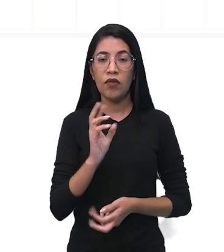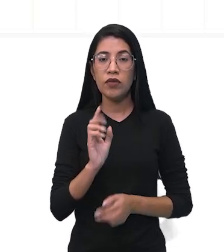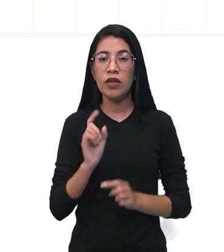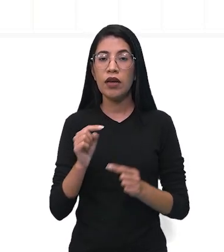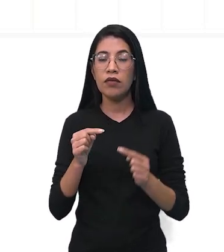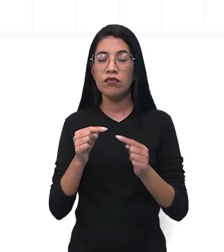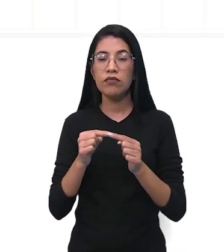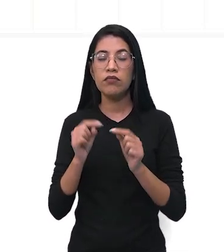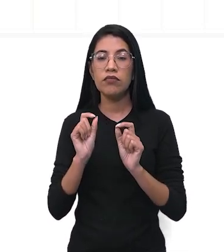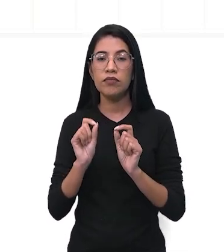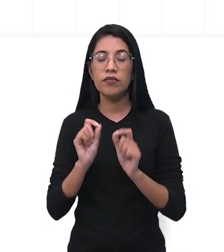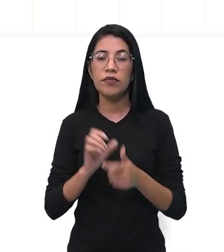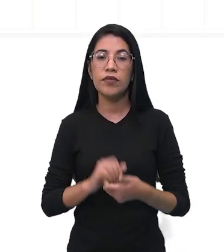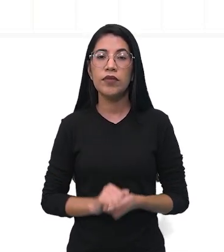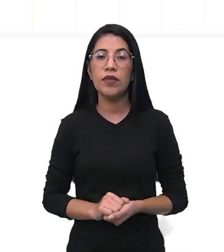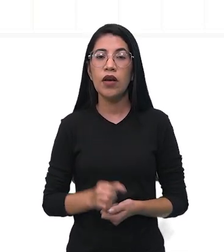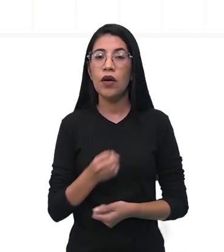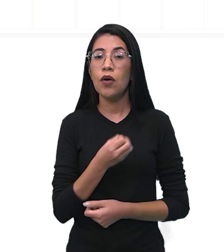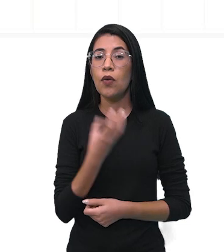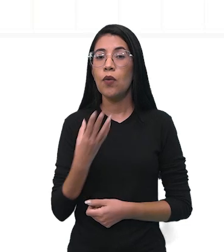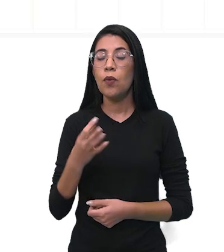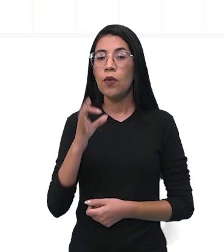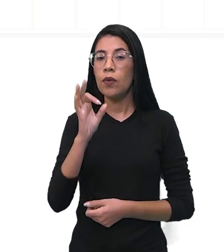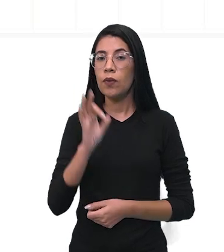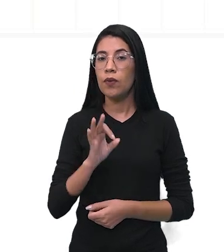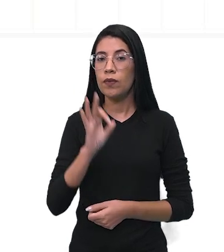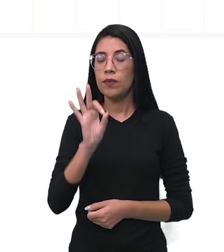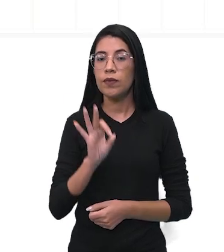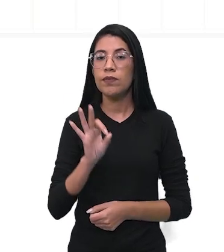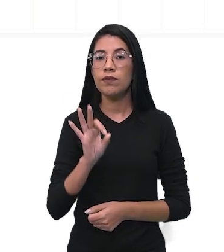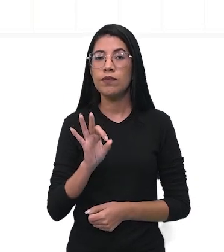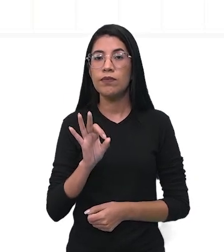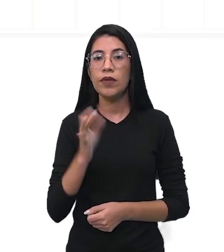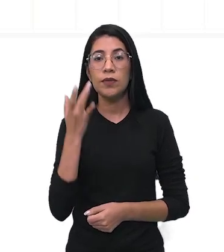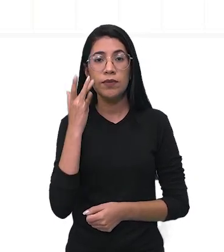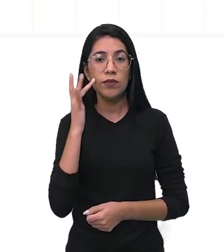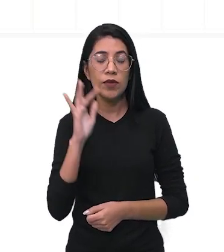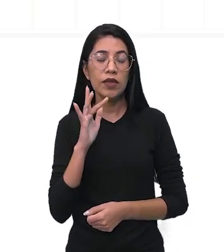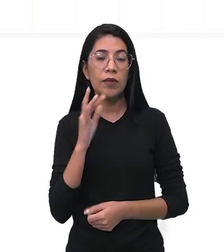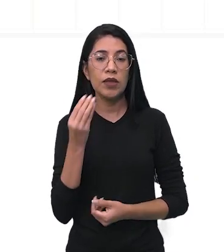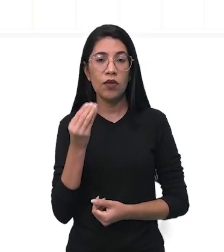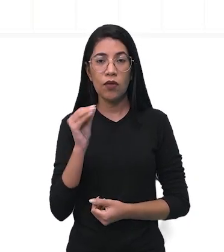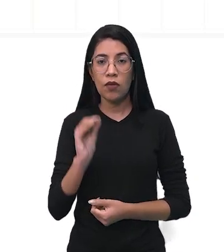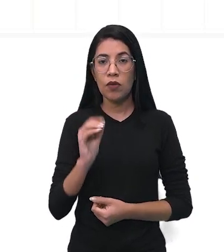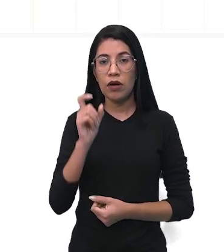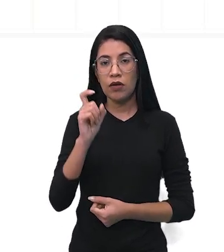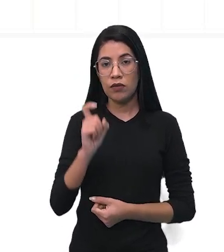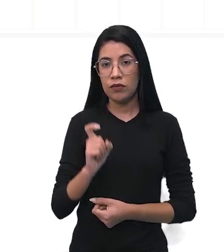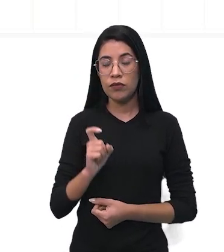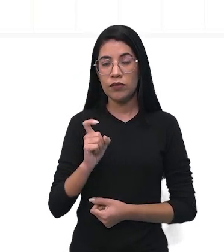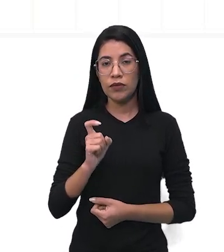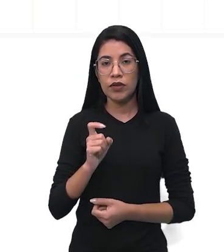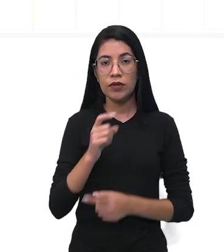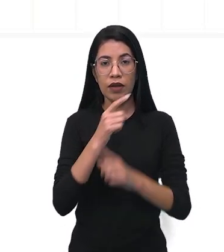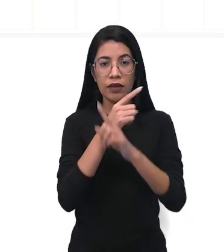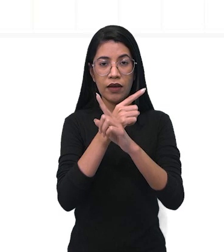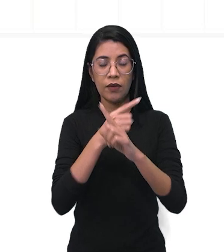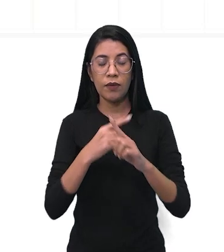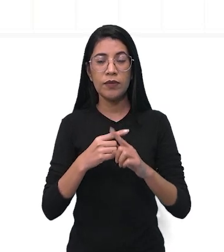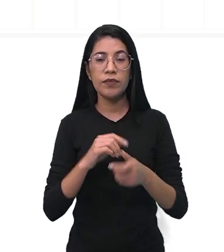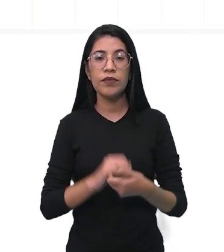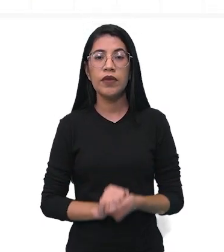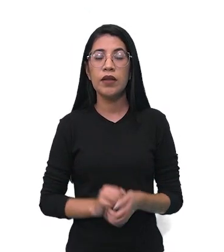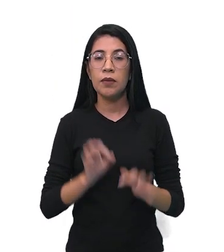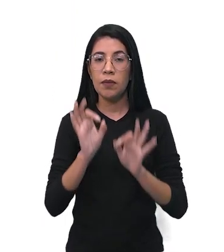correspondem a quantos por cento desses 812? É dessa forma que a gente